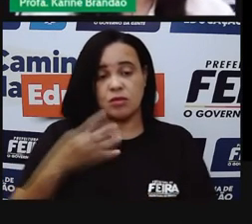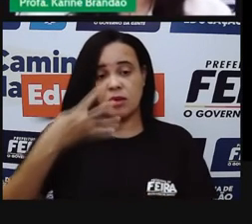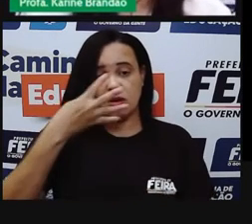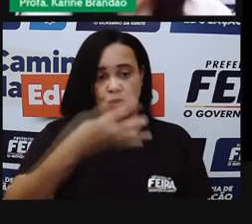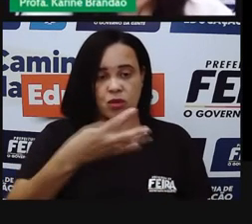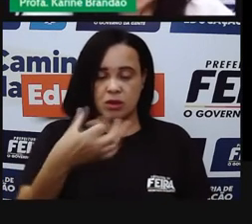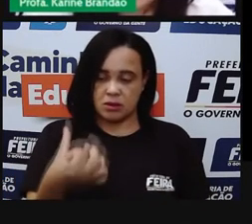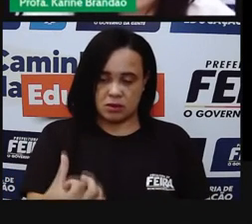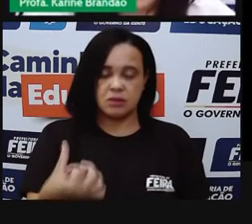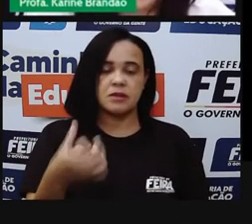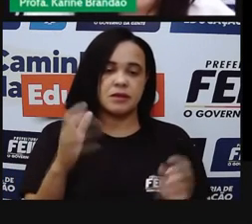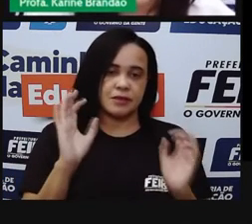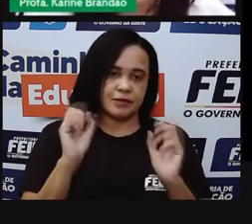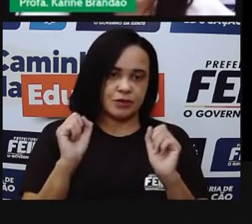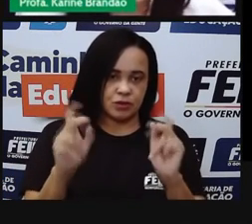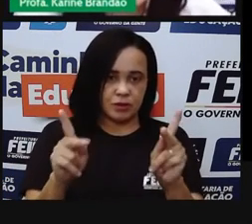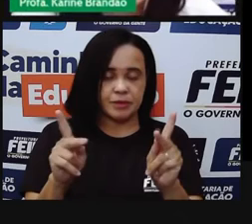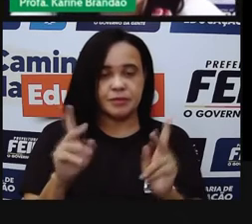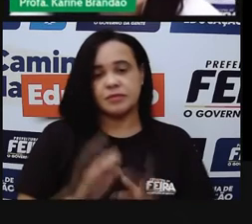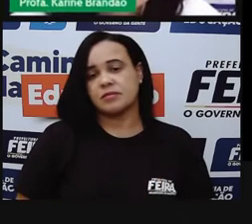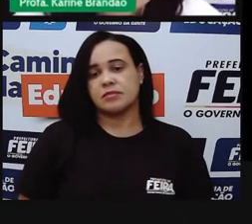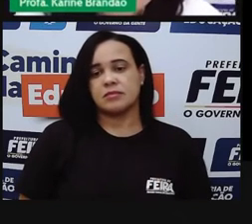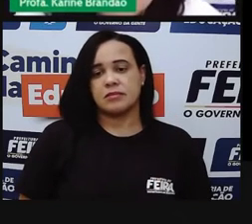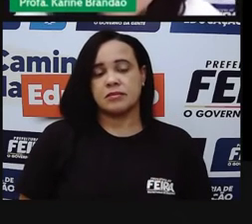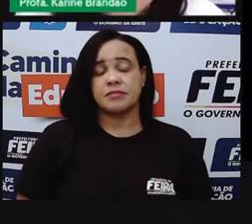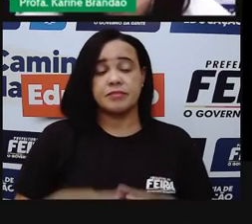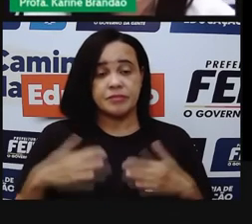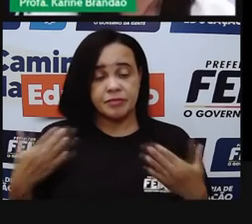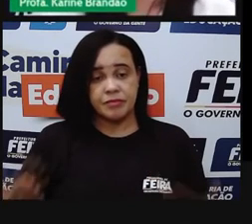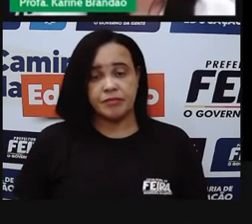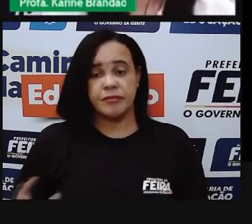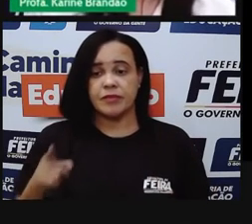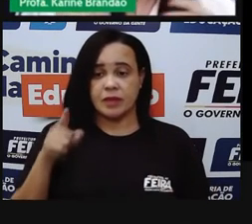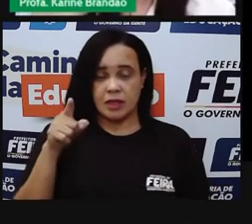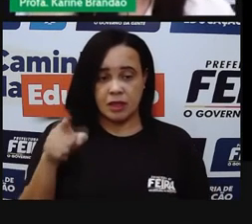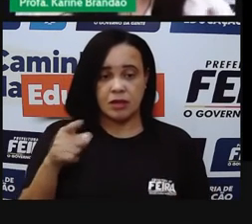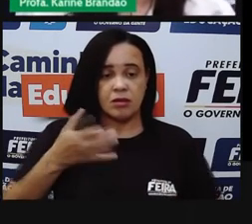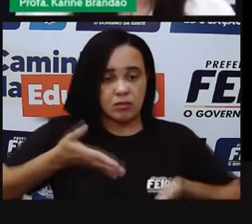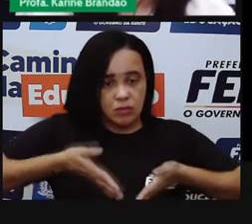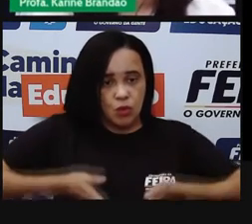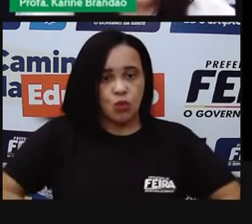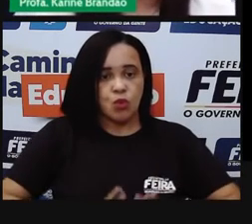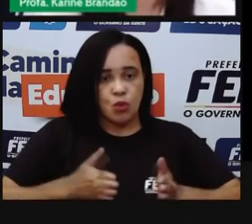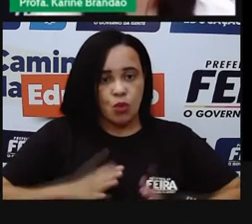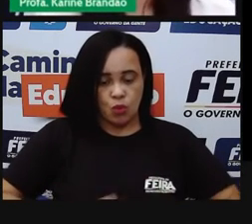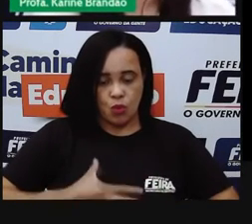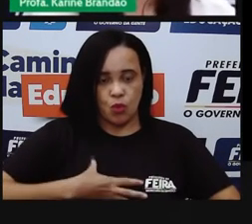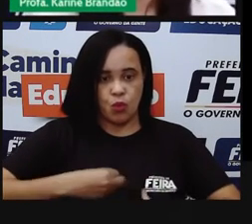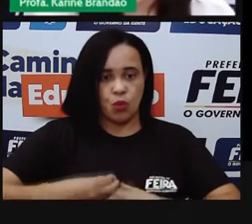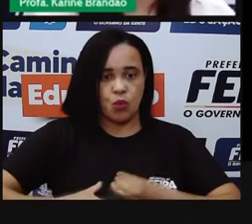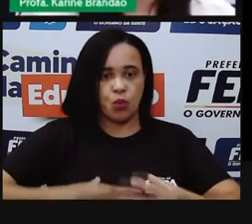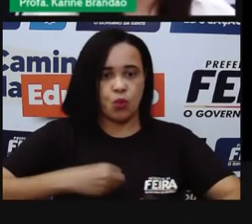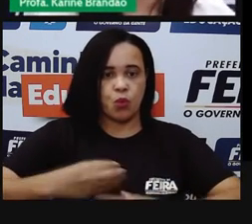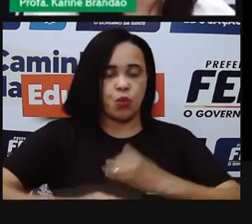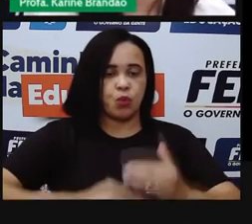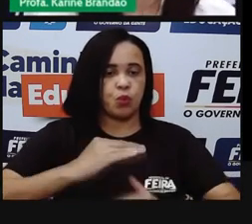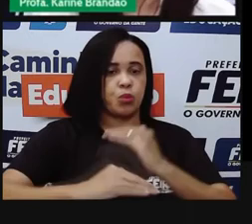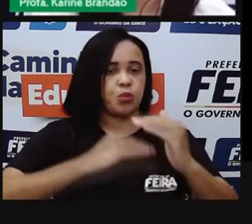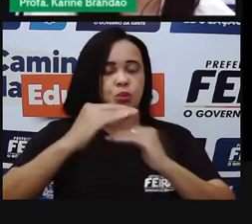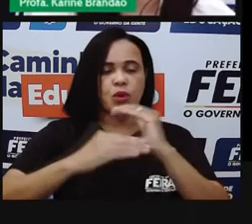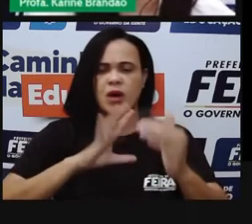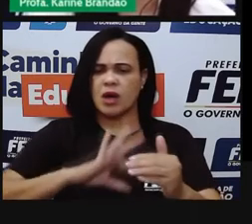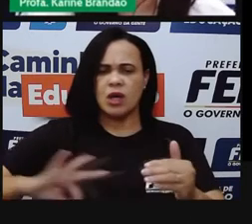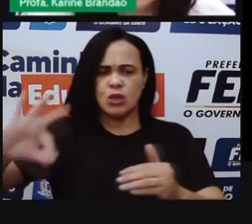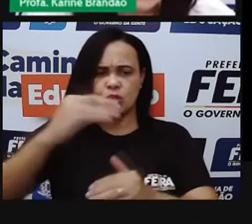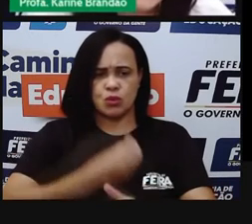tem. Ok? Tranquilo? E aqui, quando a gente vai para a reprodução, a gente percebe que não é todo ser vivo que vai ter